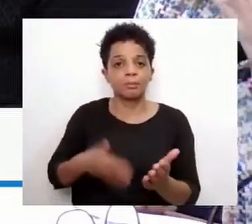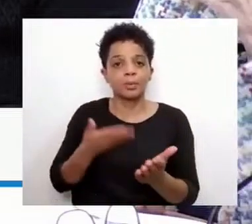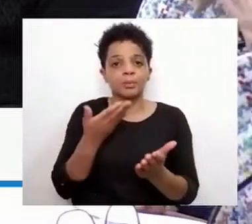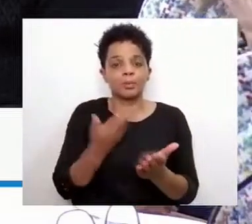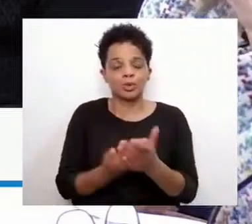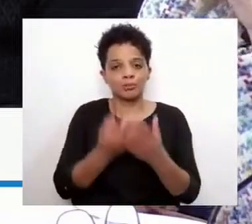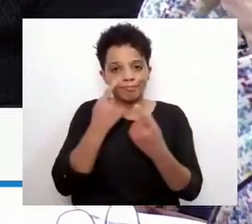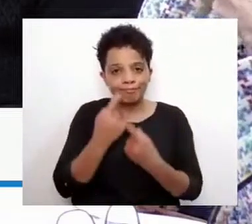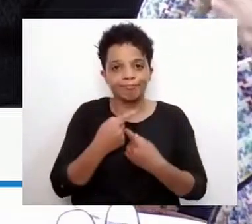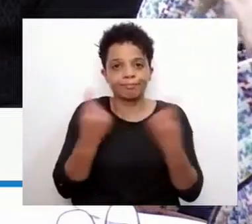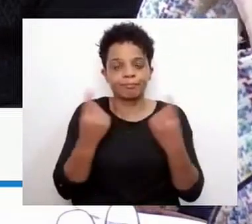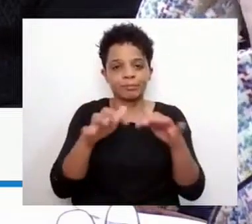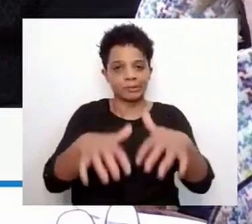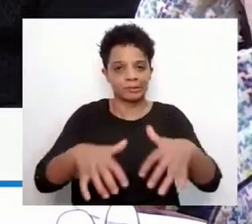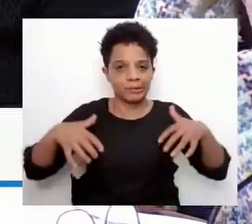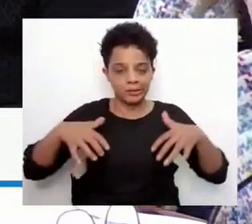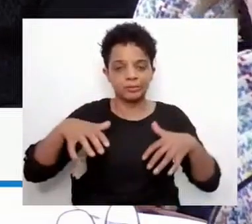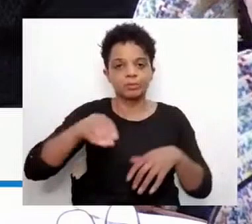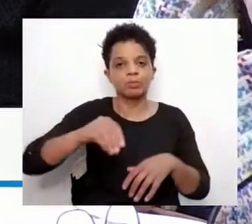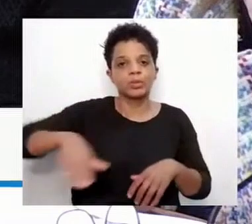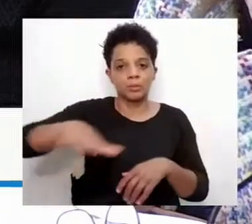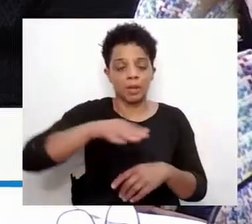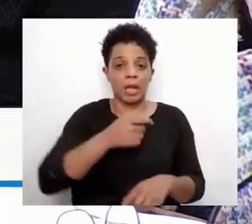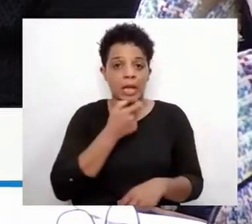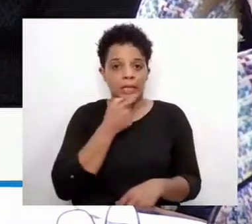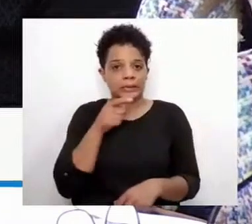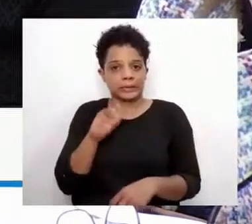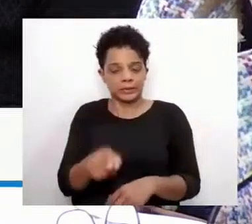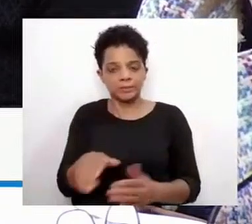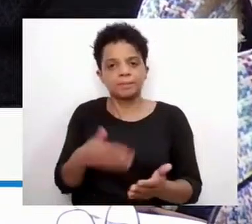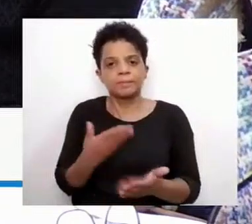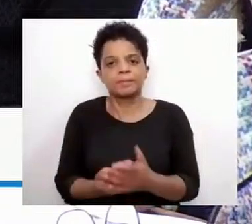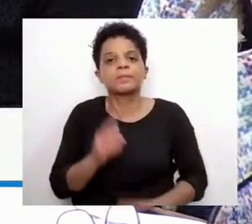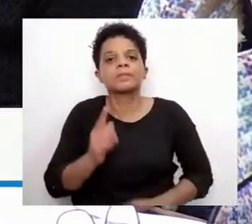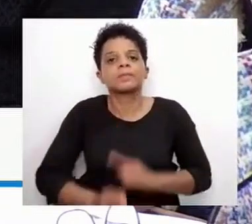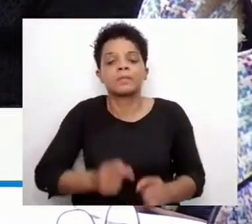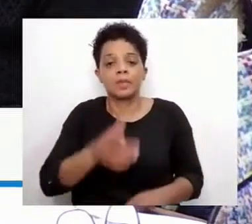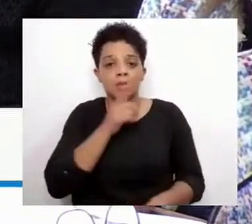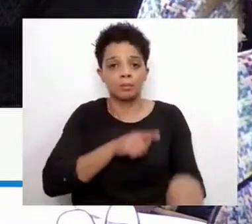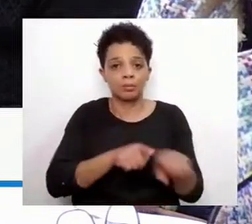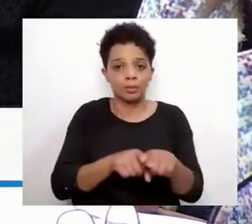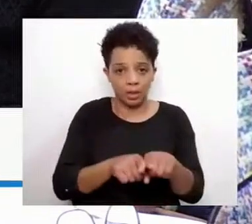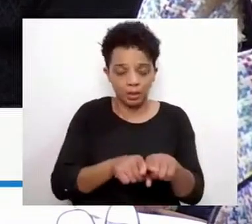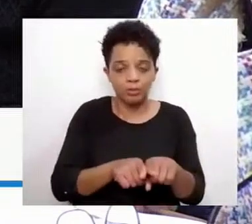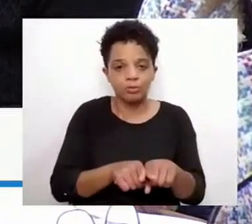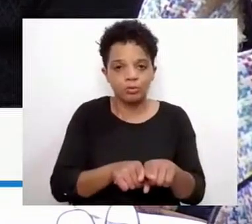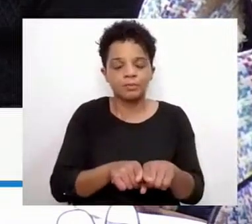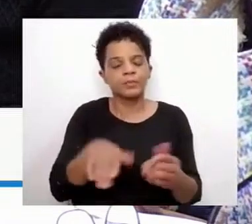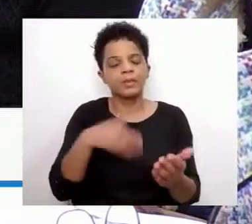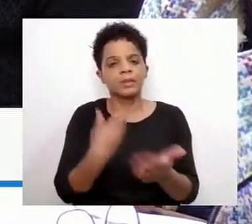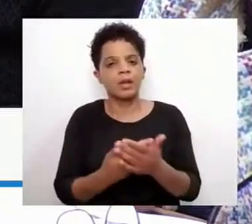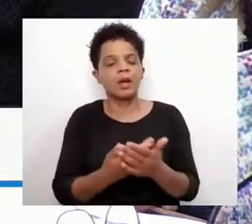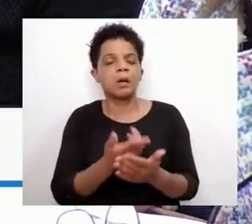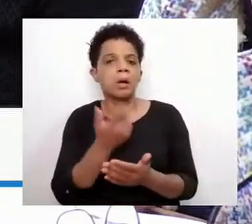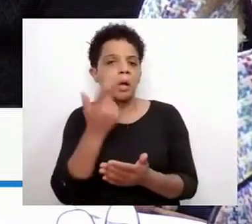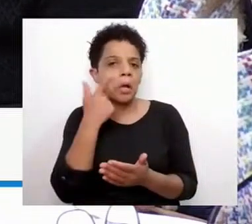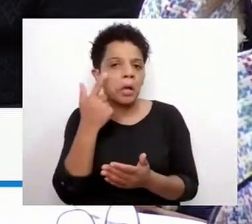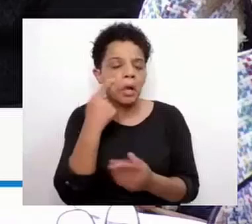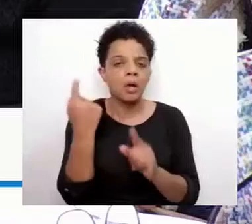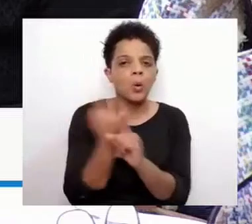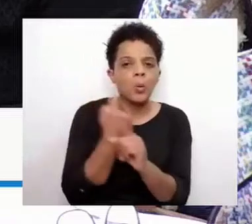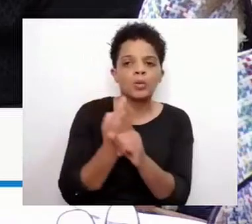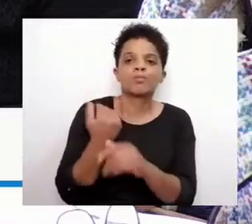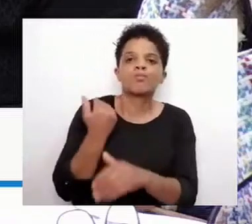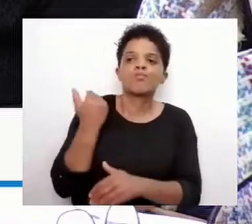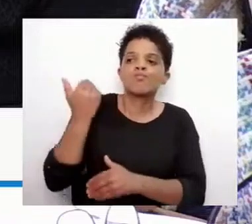da Assembleia Municipal, pois só desta maneira é possível que os deputados que se vão mantendo a par de alguns dos processos em curso e que